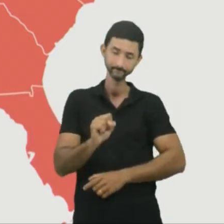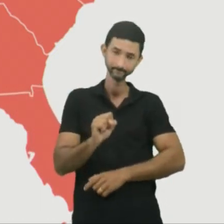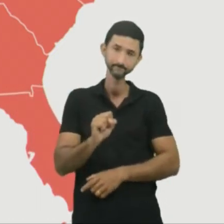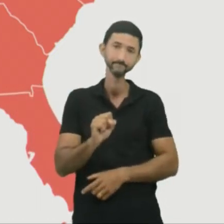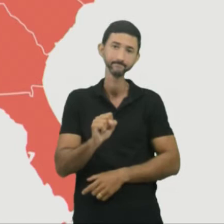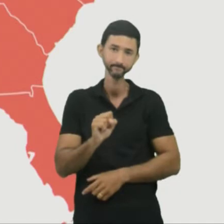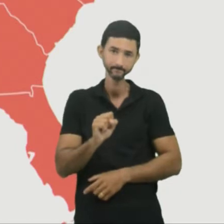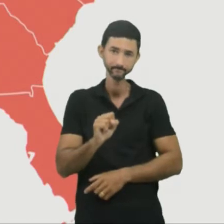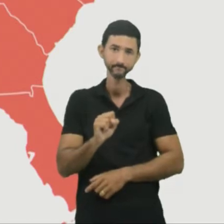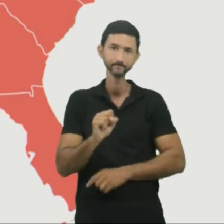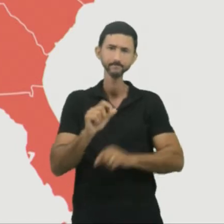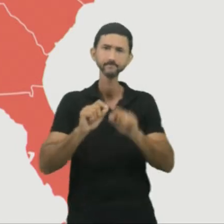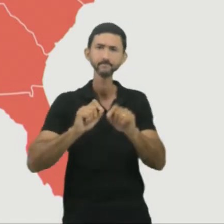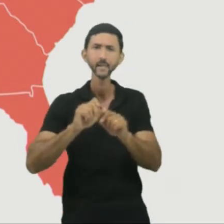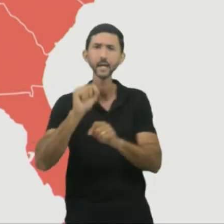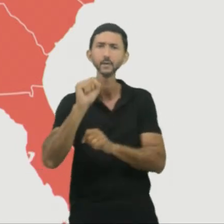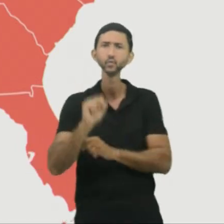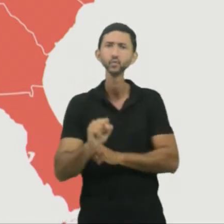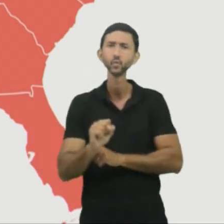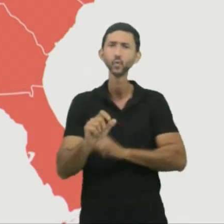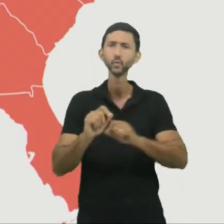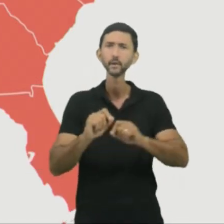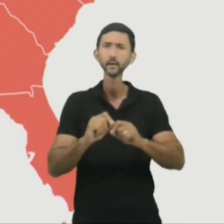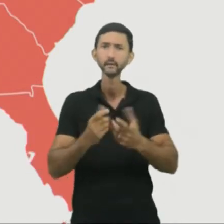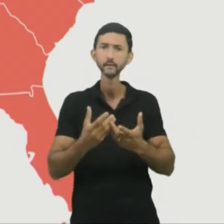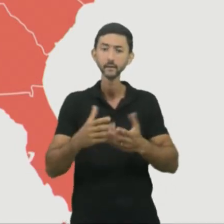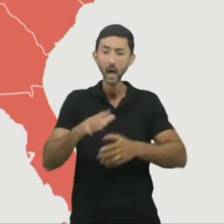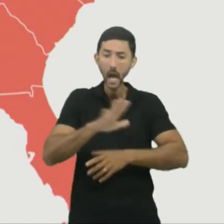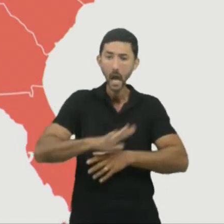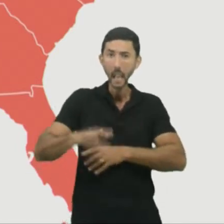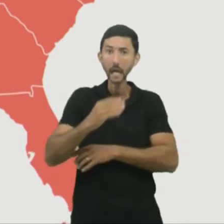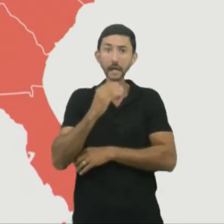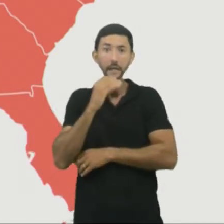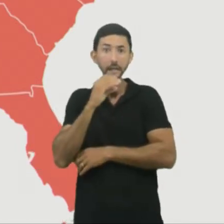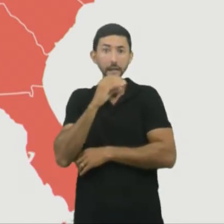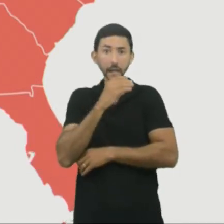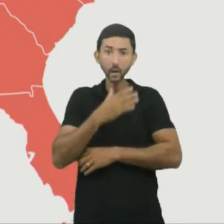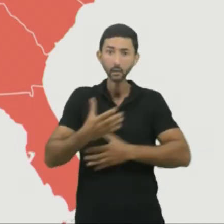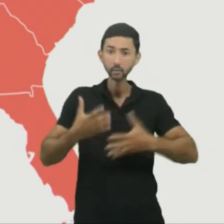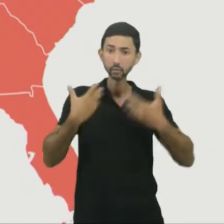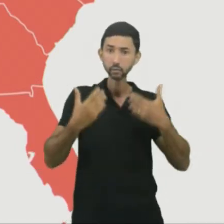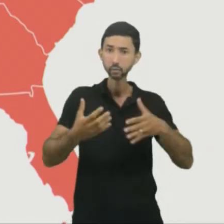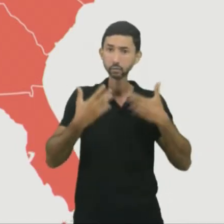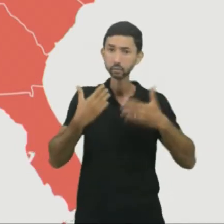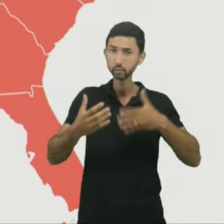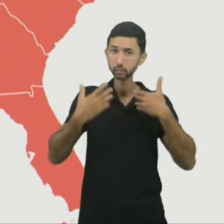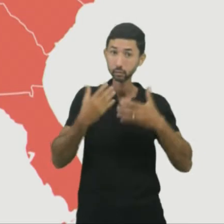Unidos, que é a parte mais quente dos Estados Unidos, porque está mais ao sul.